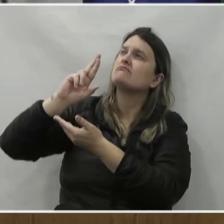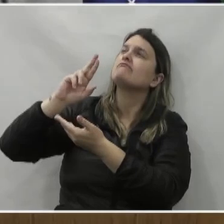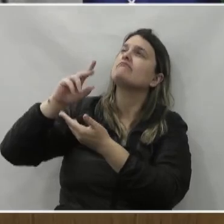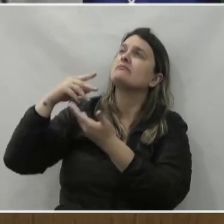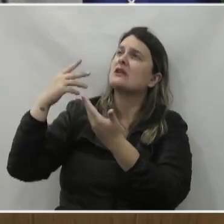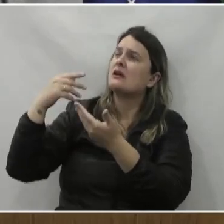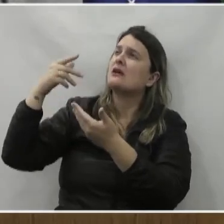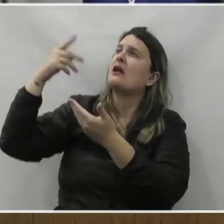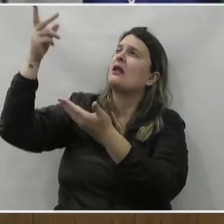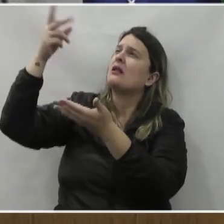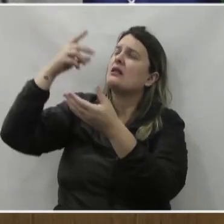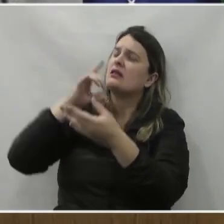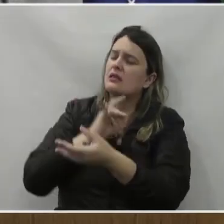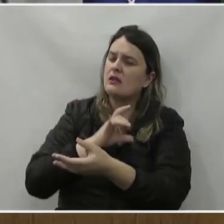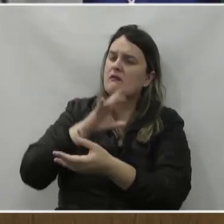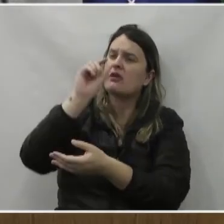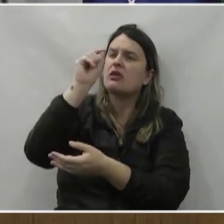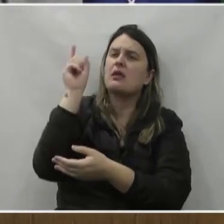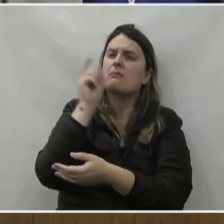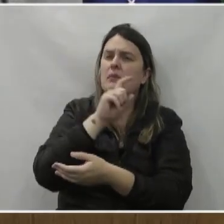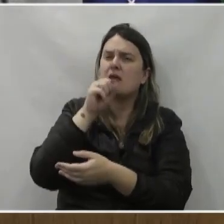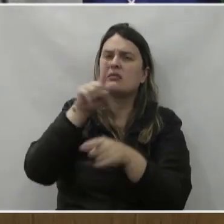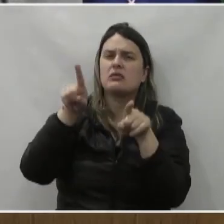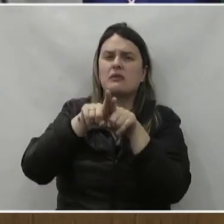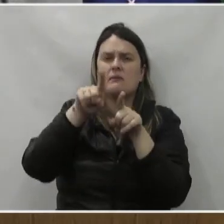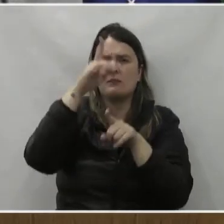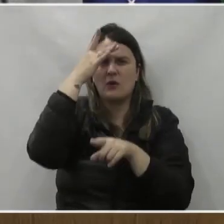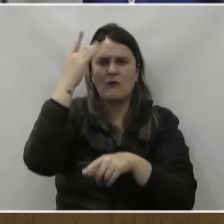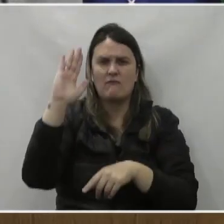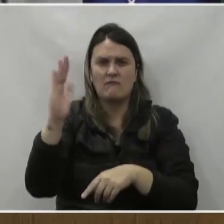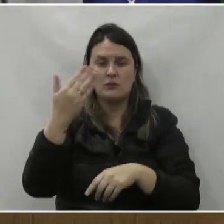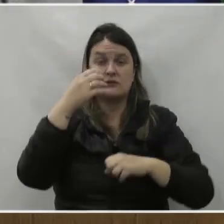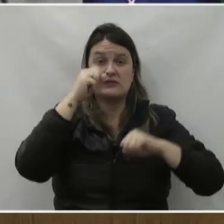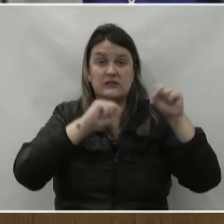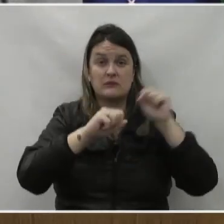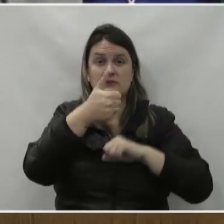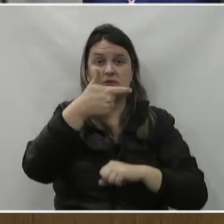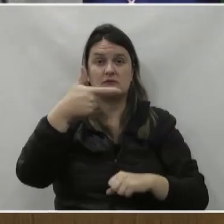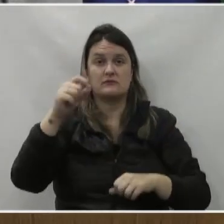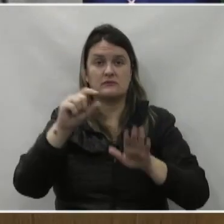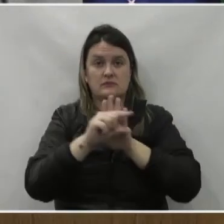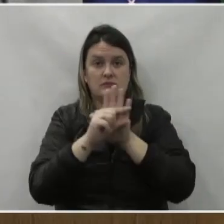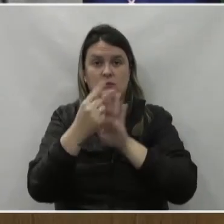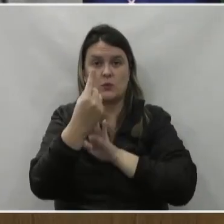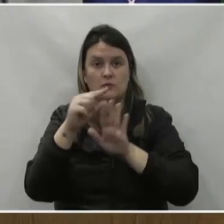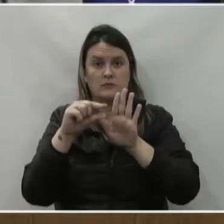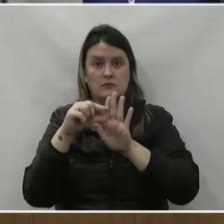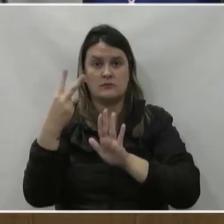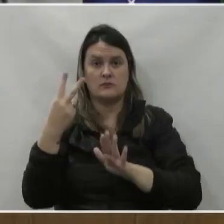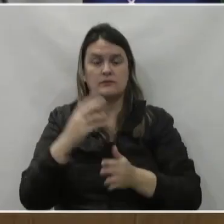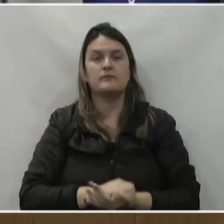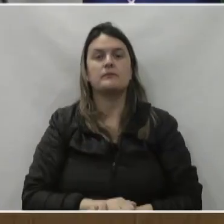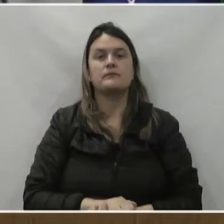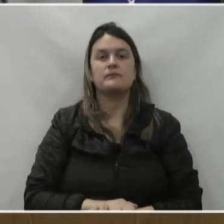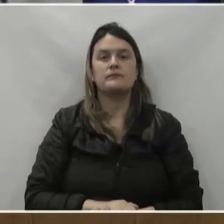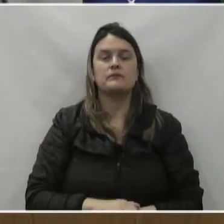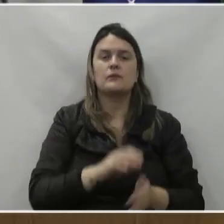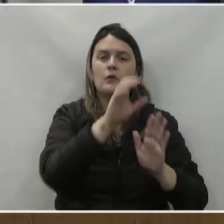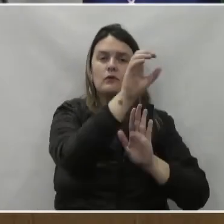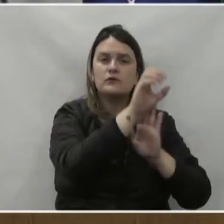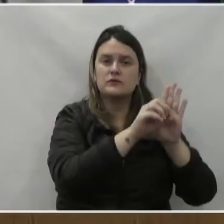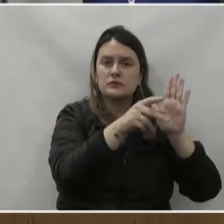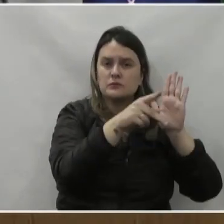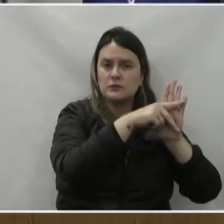Senhor, livra-me dos mentirosos e dos falsos. Salmo 120, versículo 1, 2. Ofícios